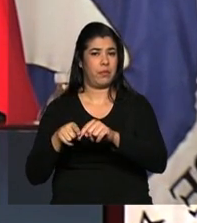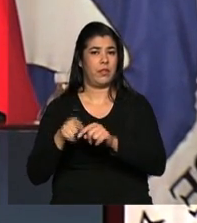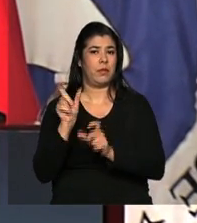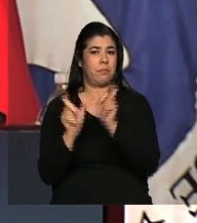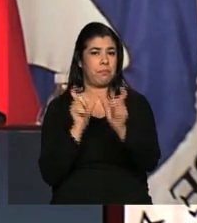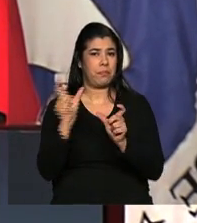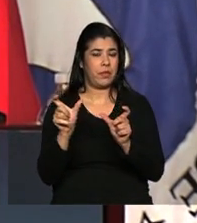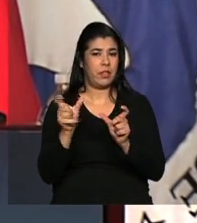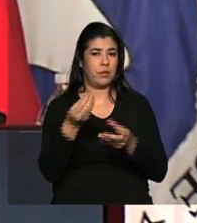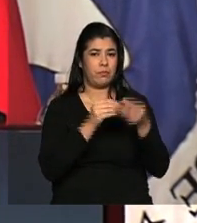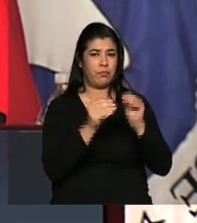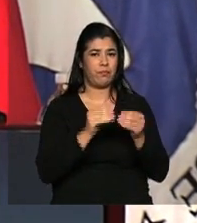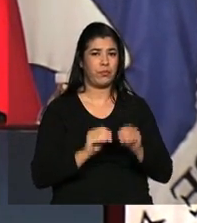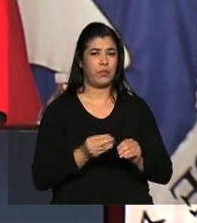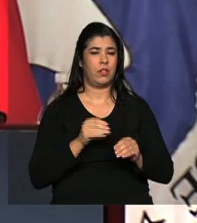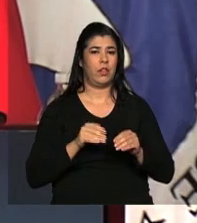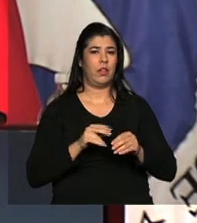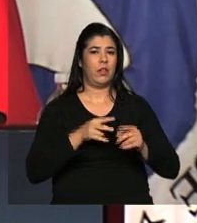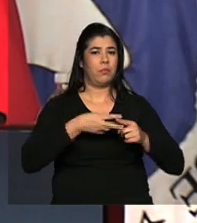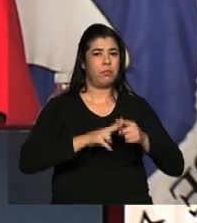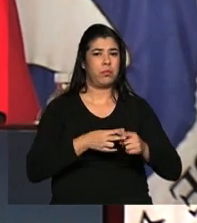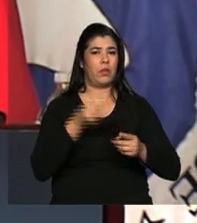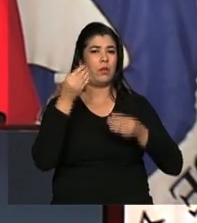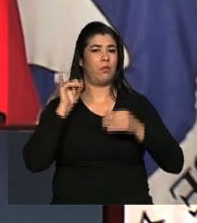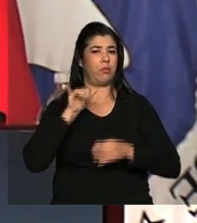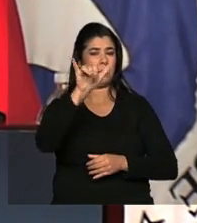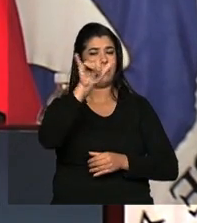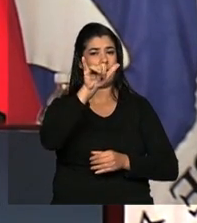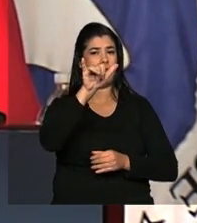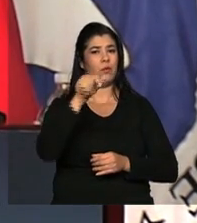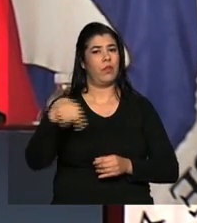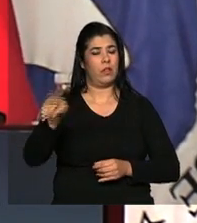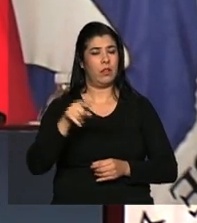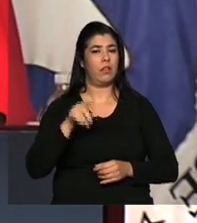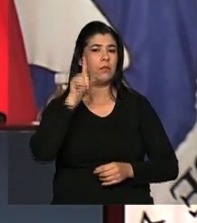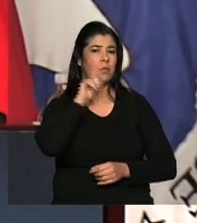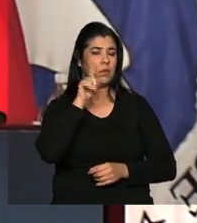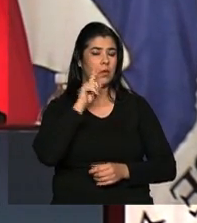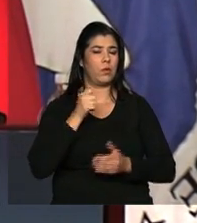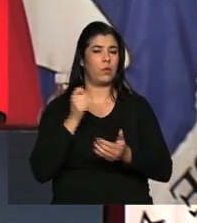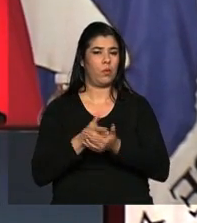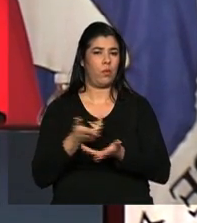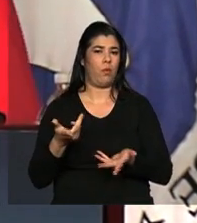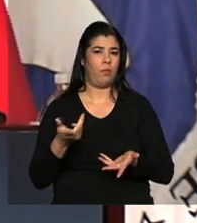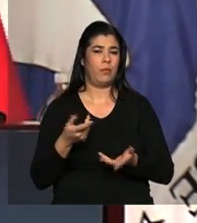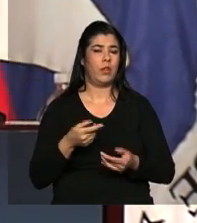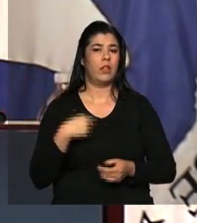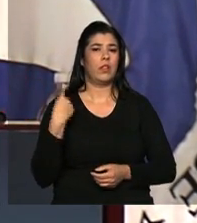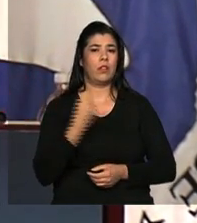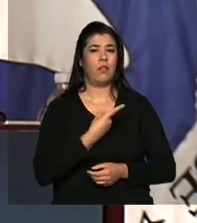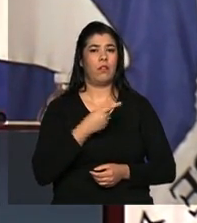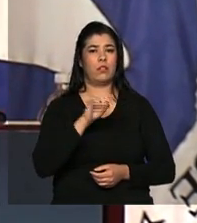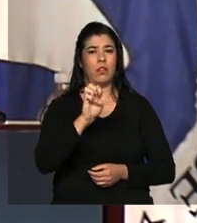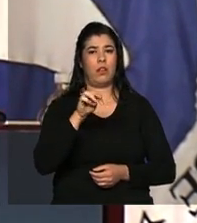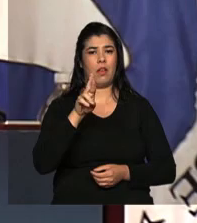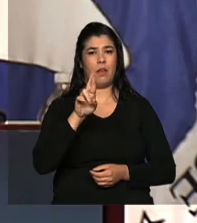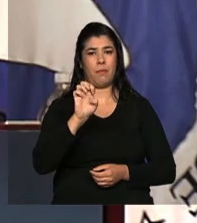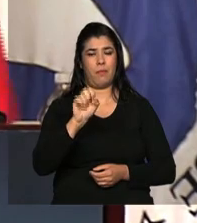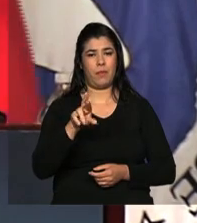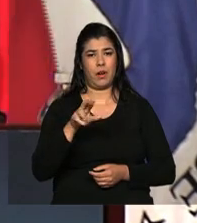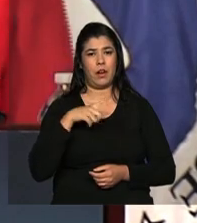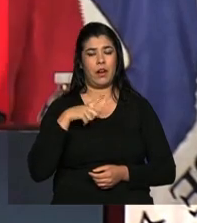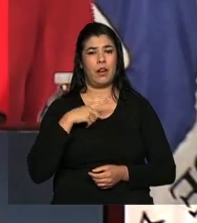Embraer investiu perto de US$ 500 milhões em fábricas na Flórida, onde são produzidos os